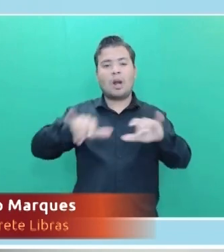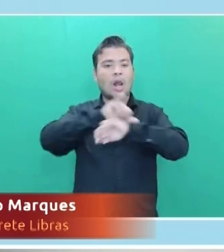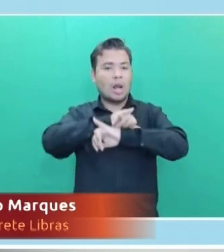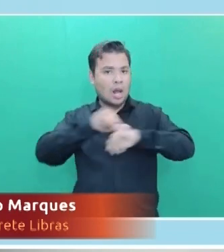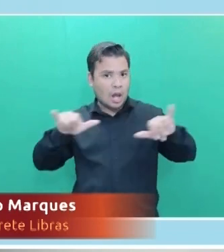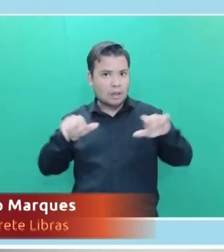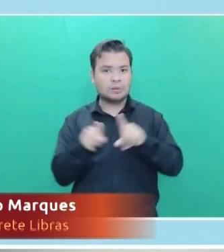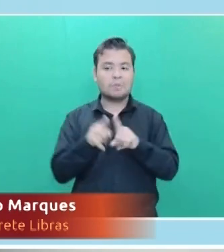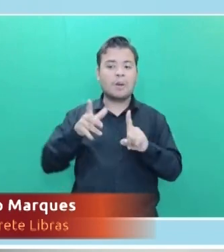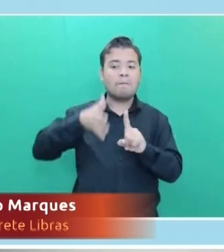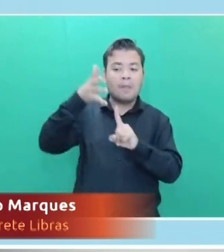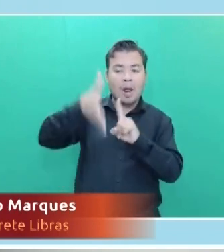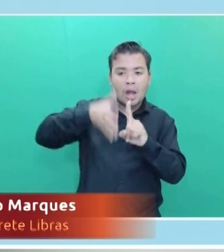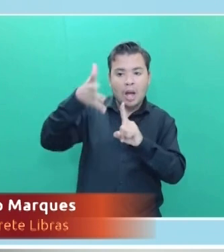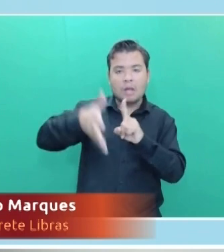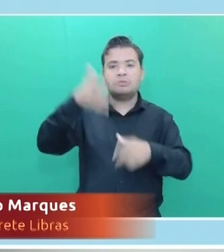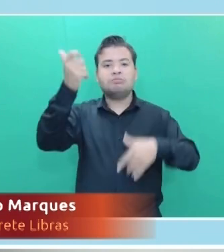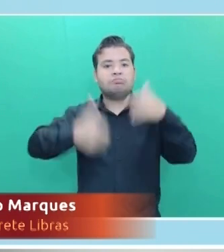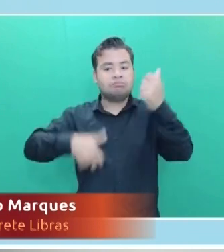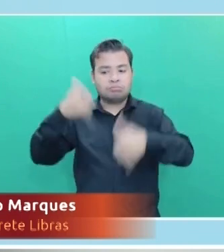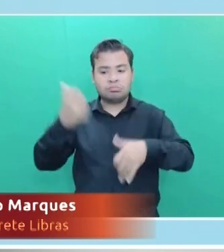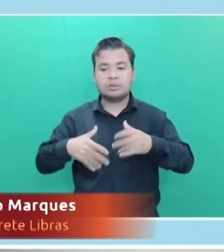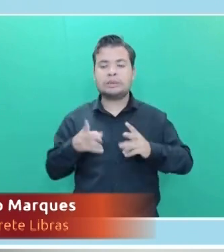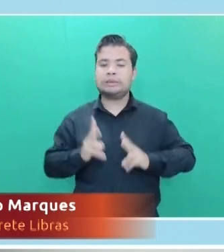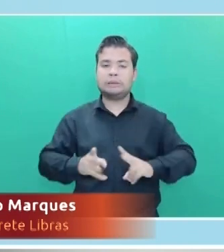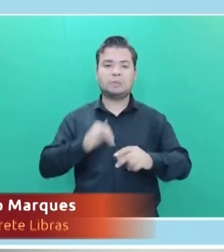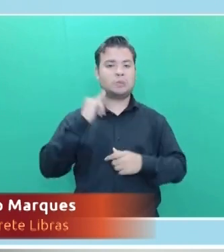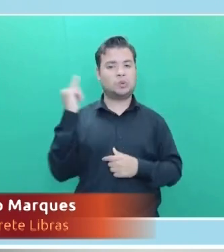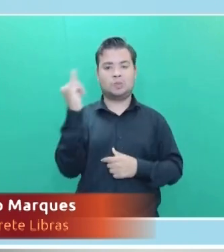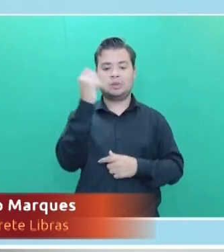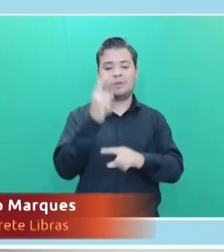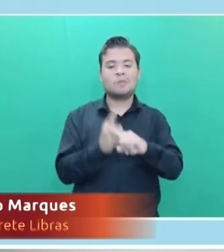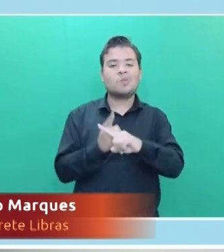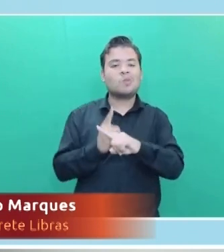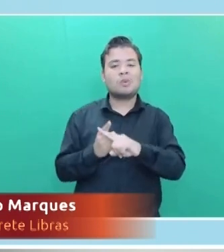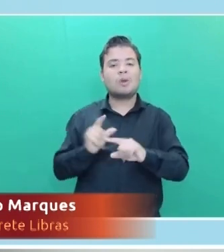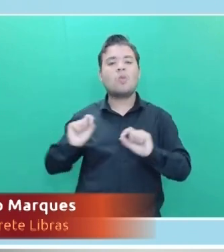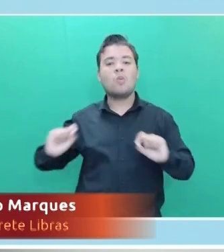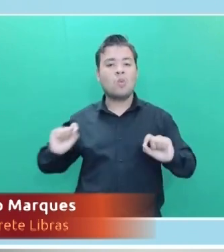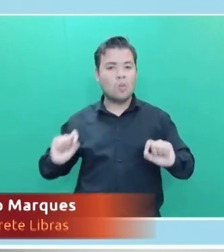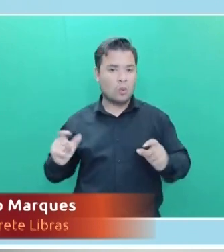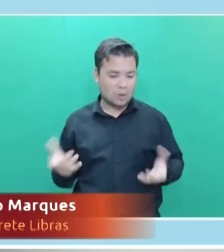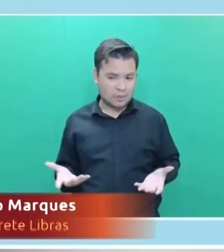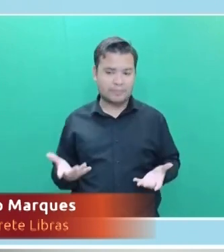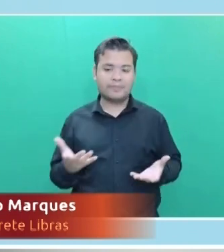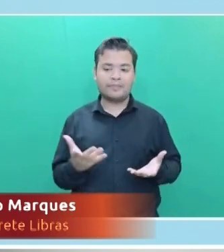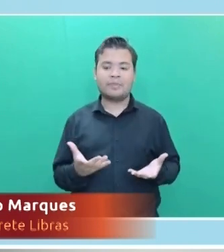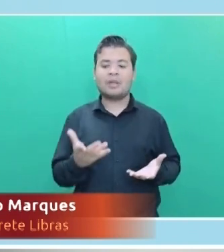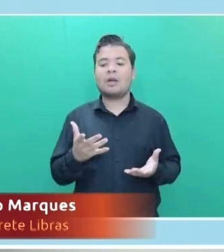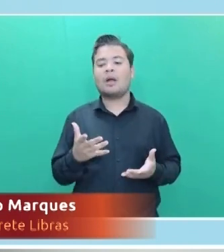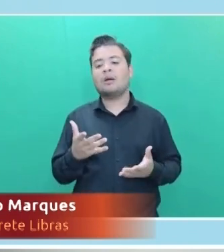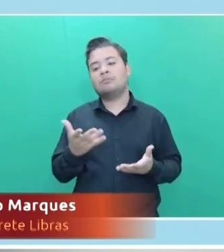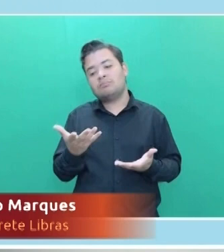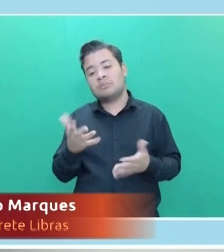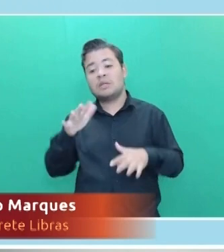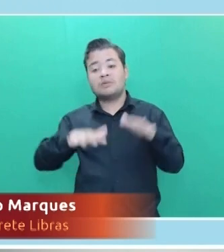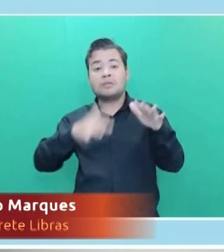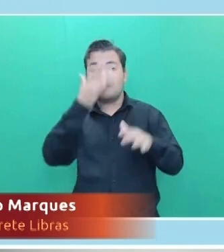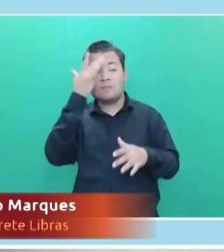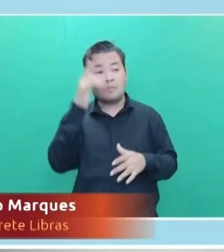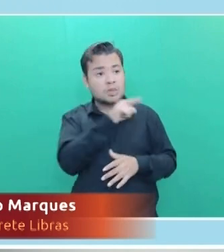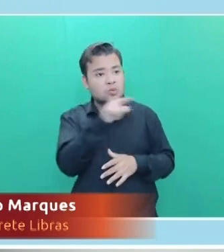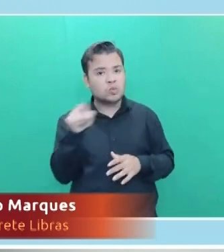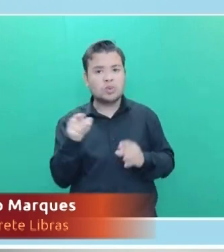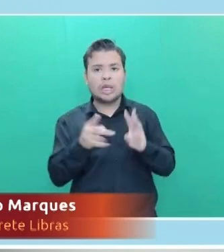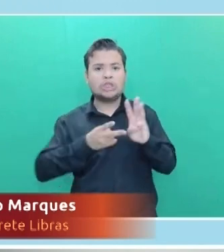palestra também. Isso é importante porque muitas vezes de fora, no caso não indígena, não